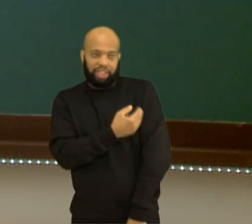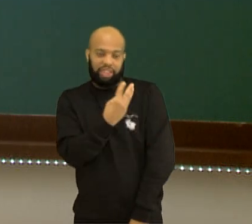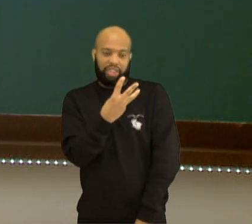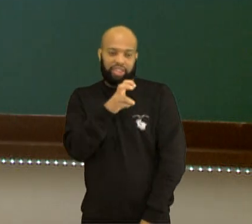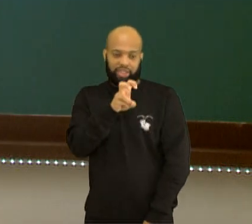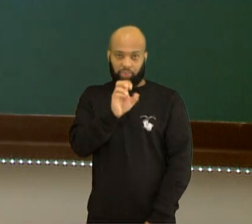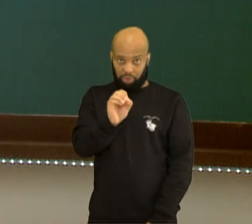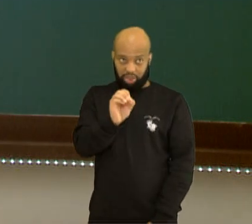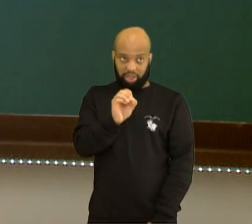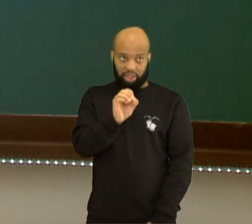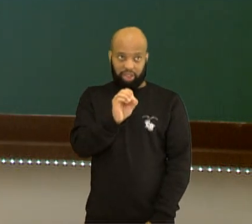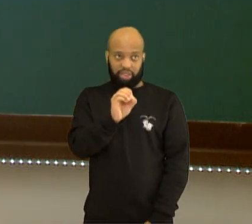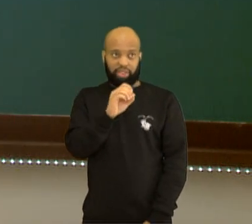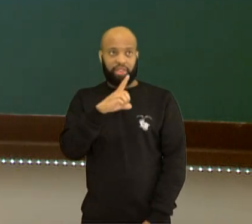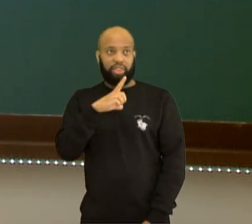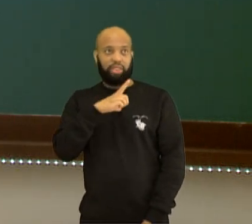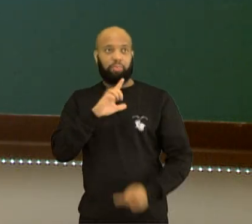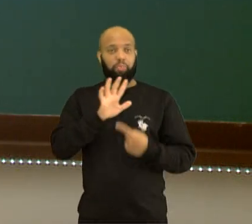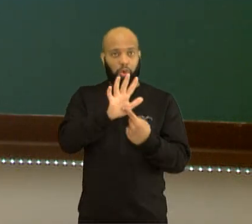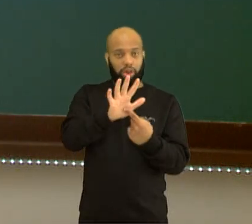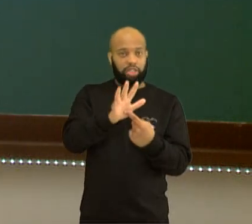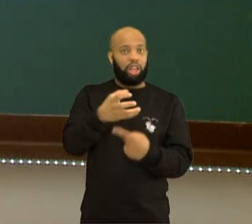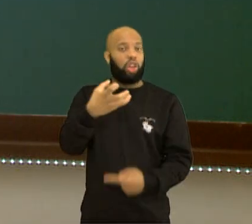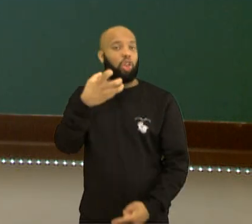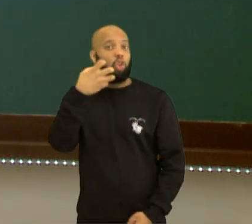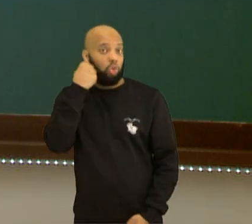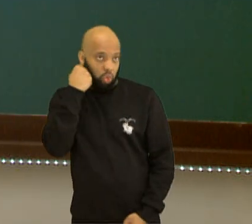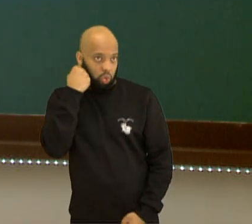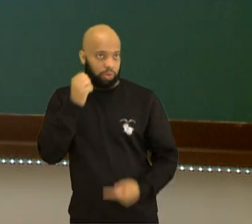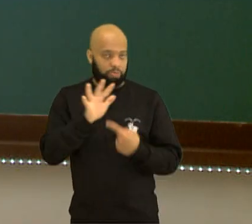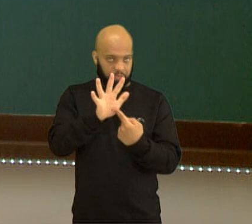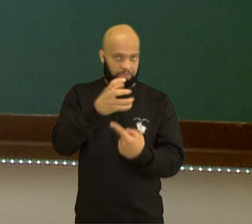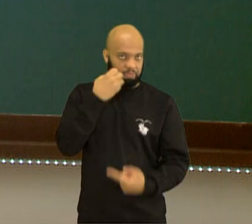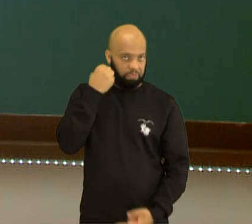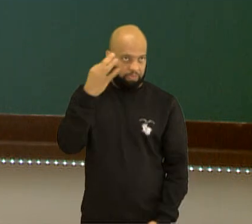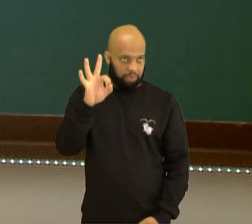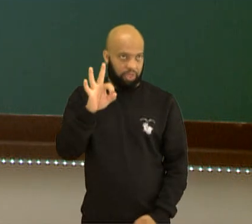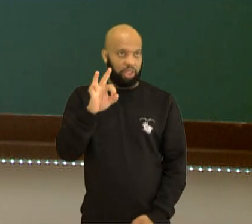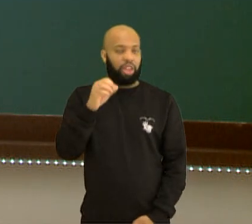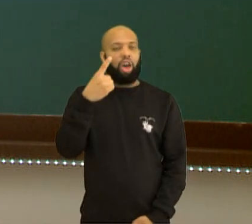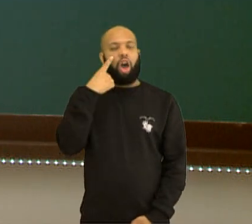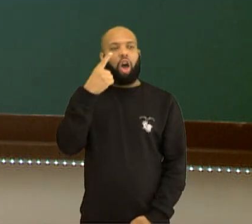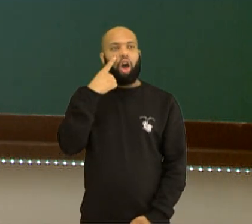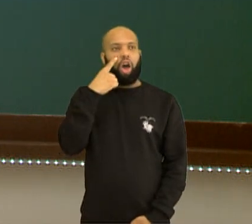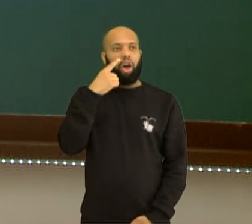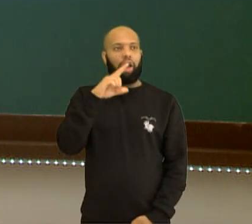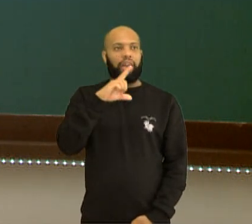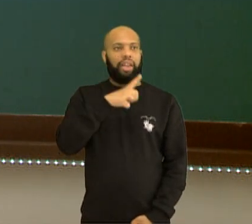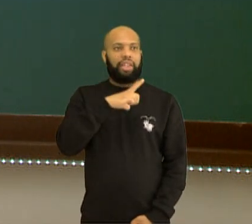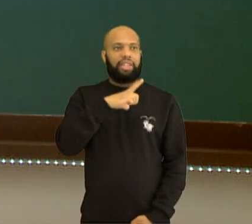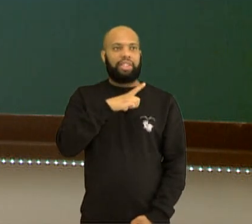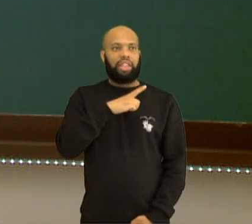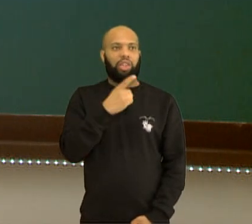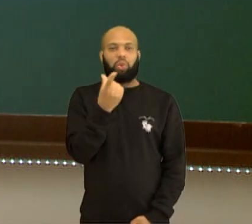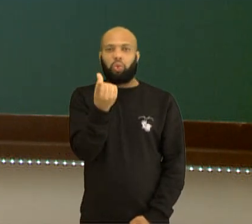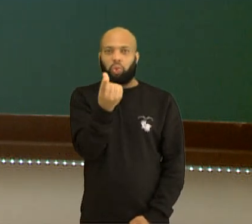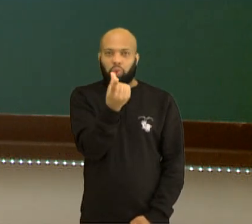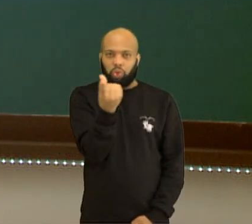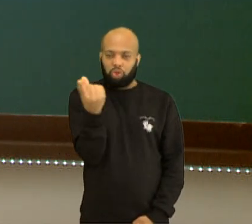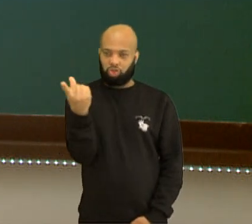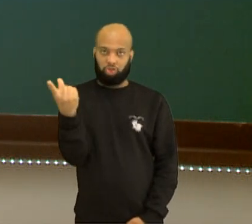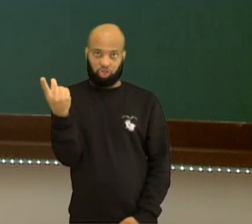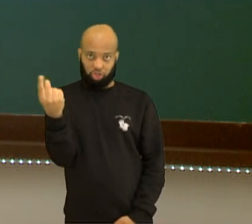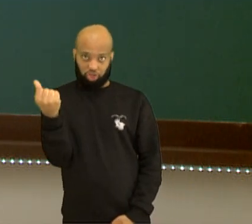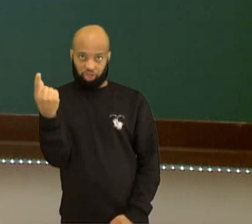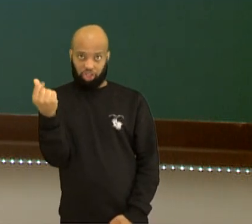camisetas, elas vão indicar um lucro, um determinado lucro. E perceba que a receita e o custo,